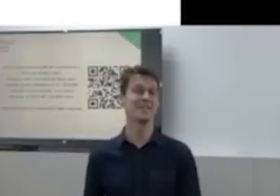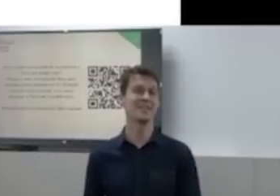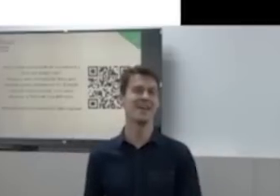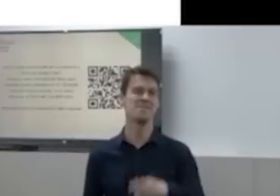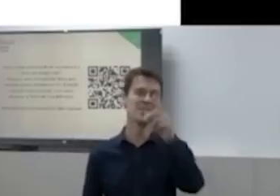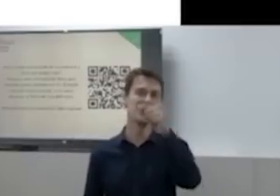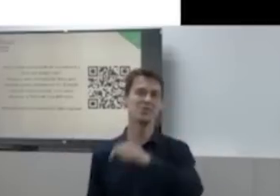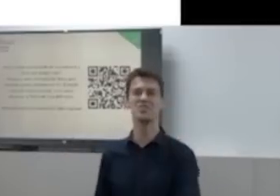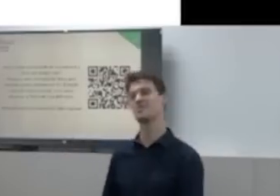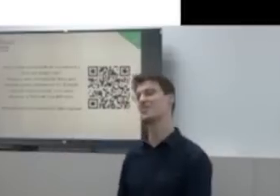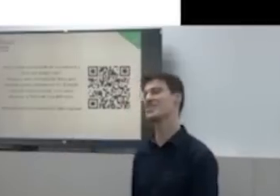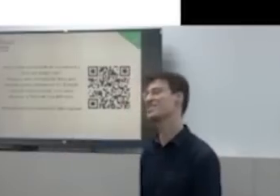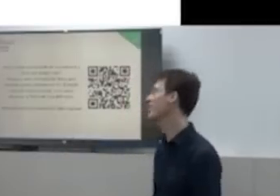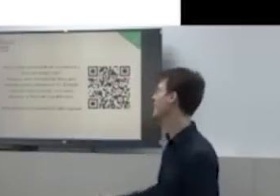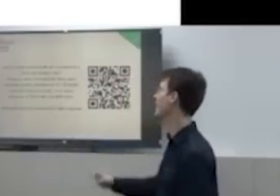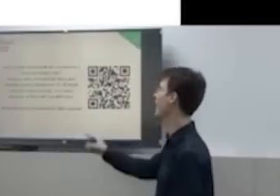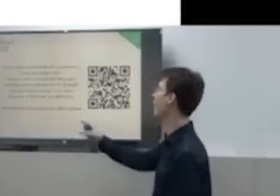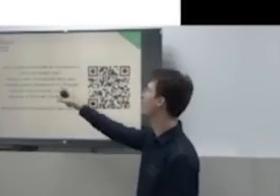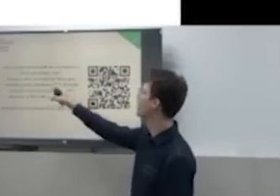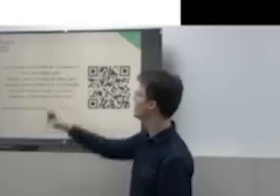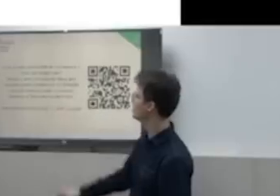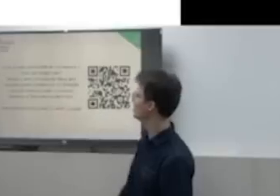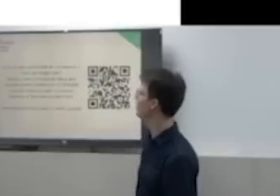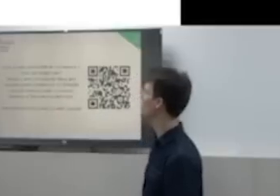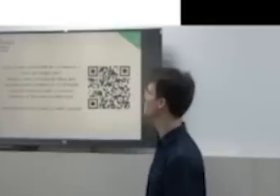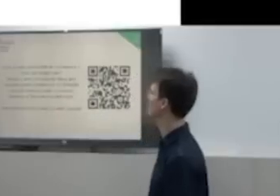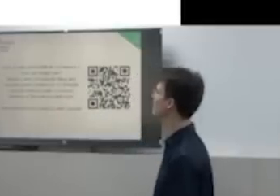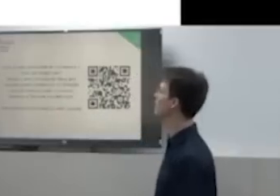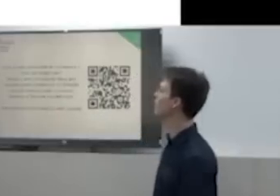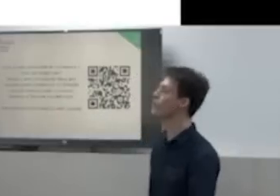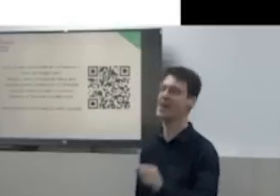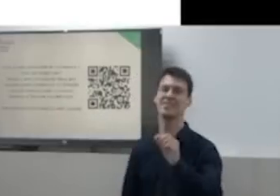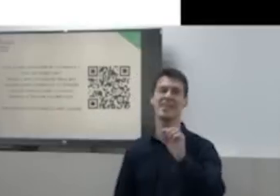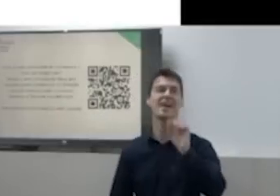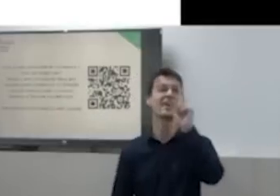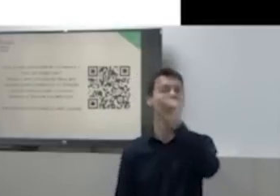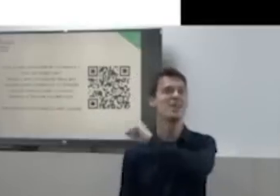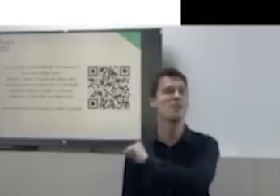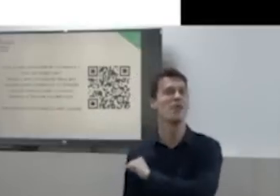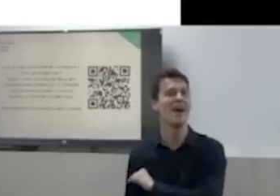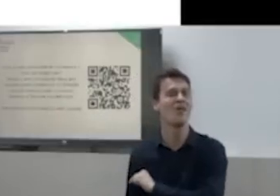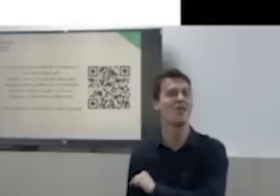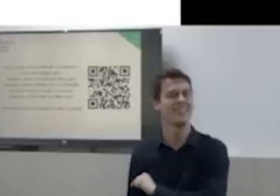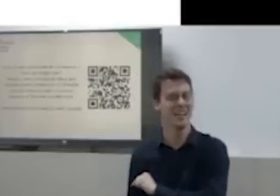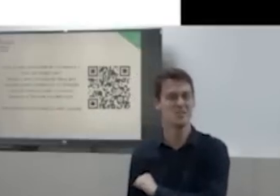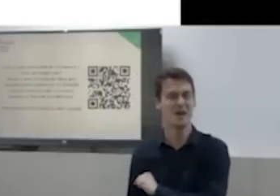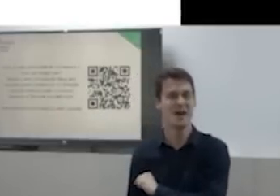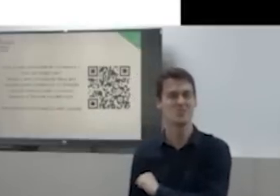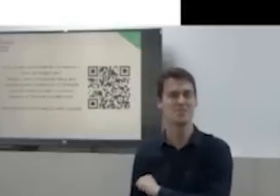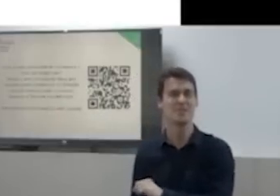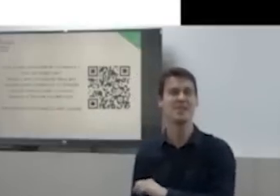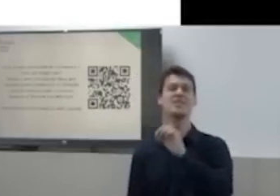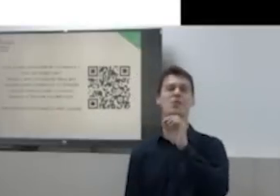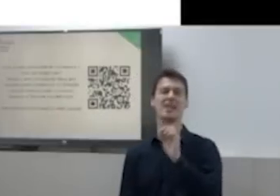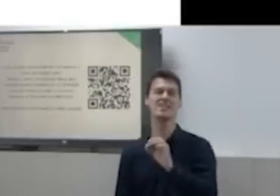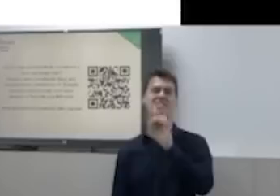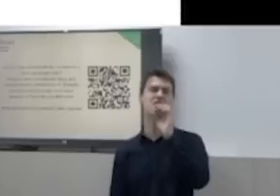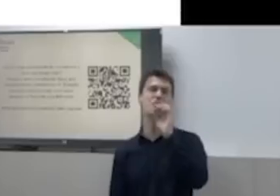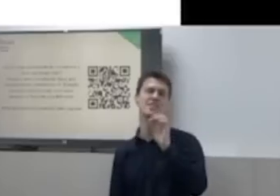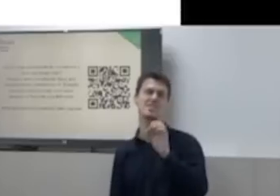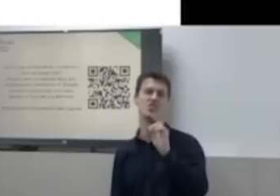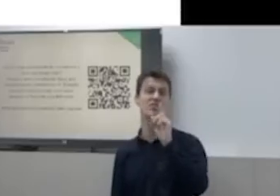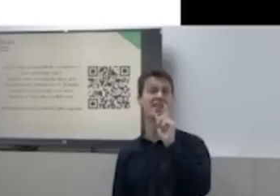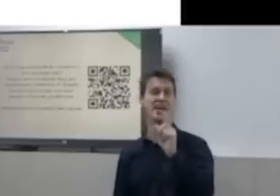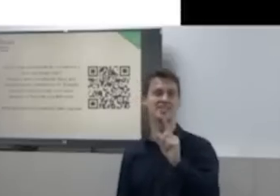tiram do planeta Terra. Então eu trouxe para vocês, olha que legal. Você já teve curiosidade de ver como é a Terra em tempo real, lá do espaço?